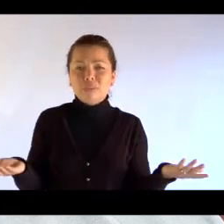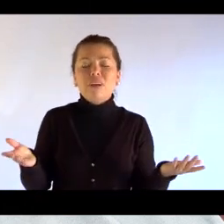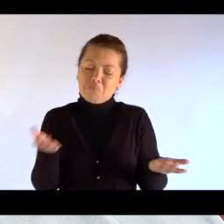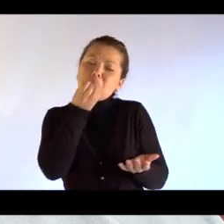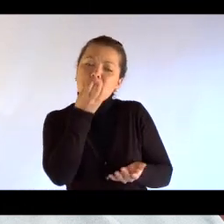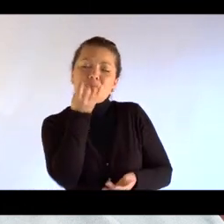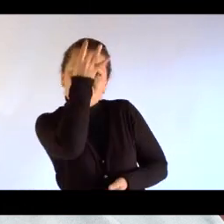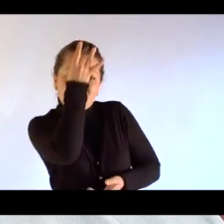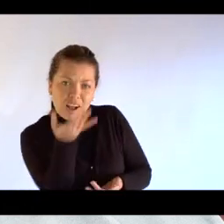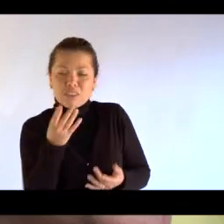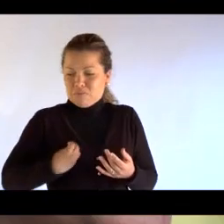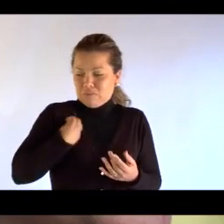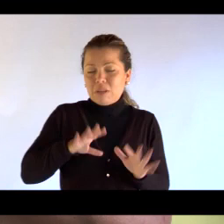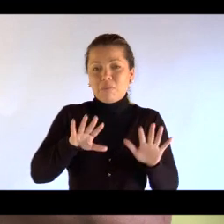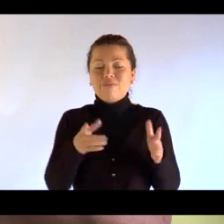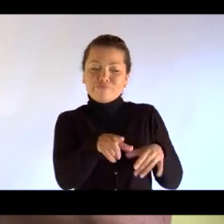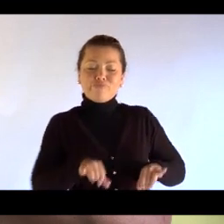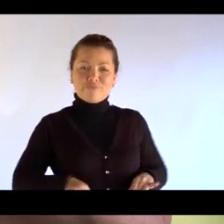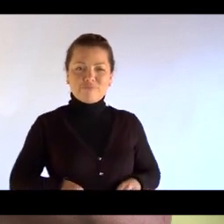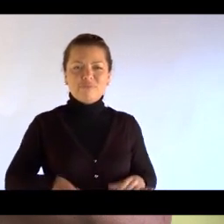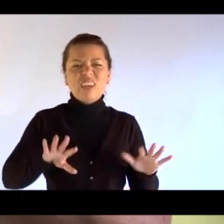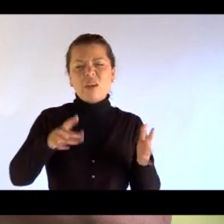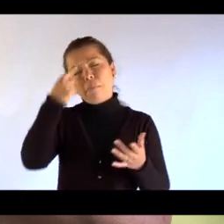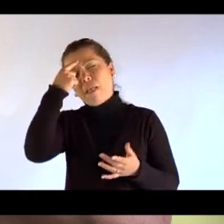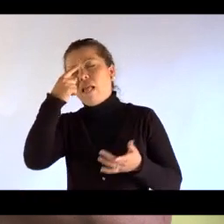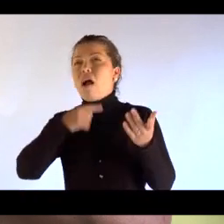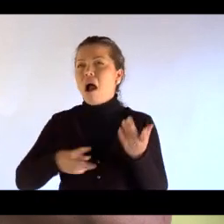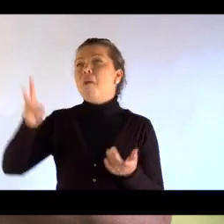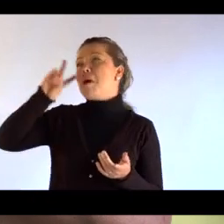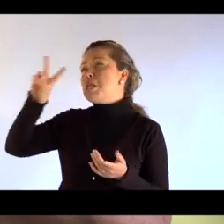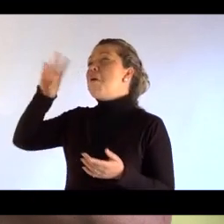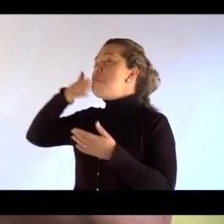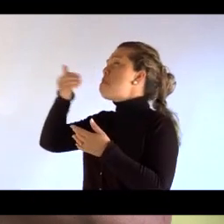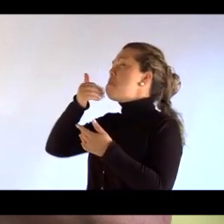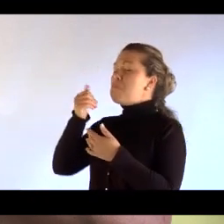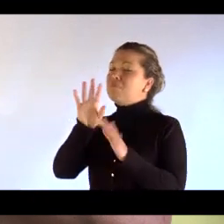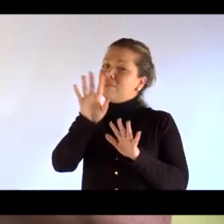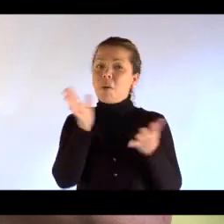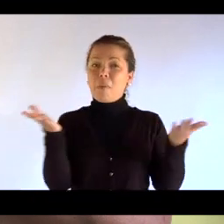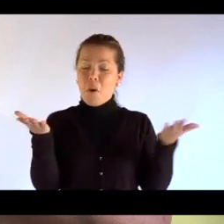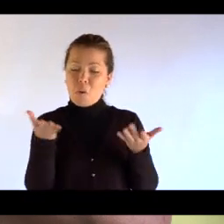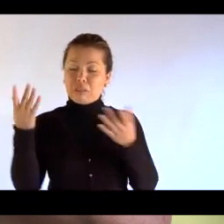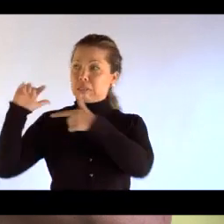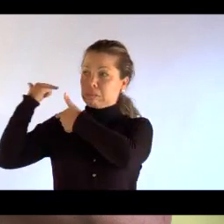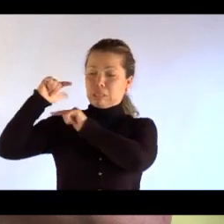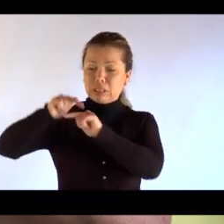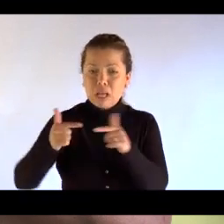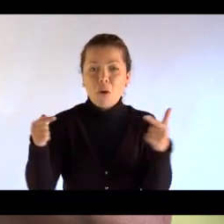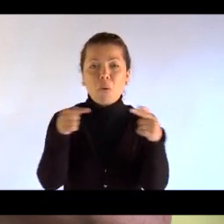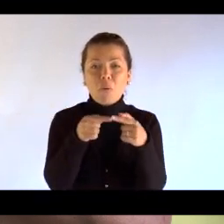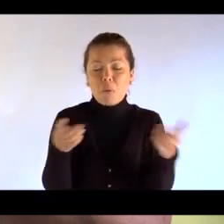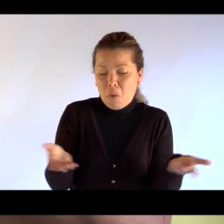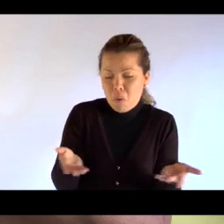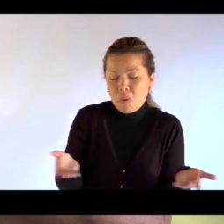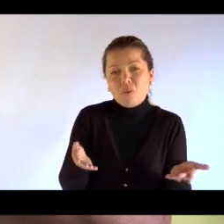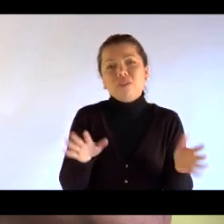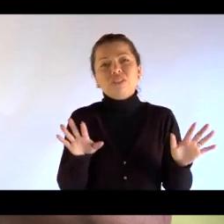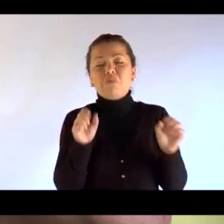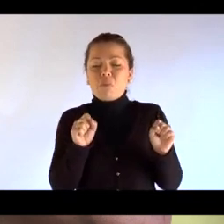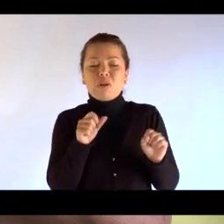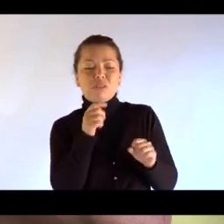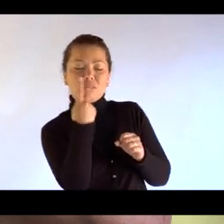de uma relação profunda com o ambiente em que vivem. Mas quem é o caiçara? A resposta a